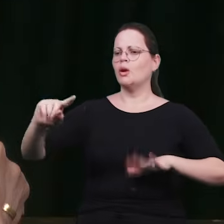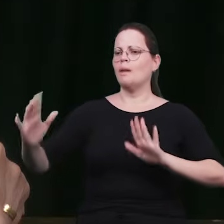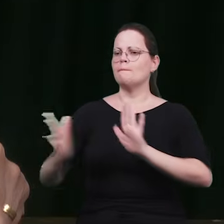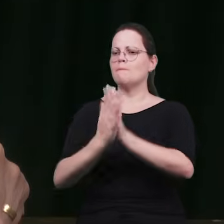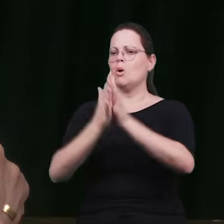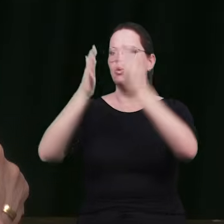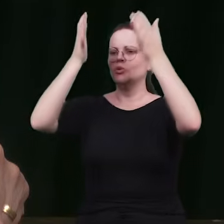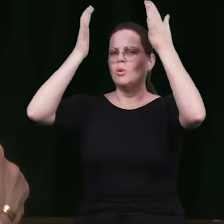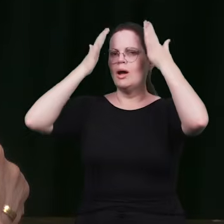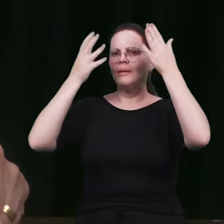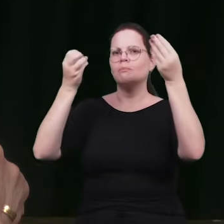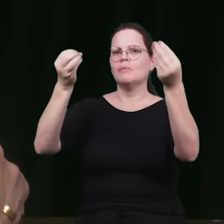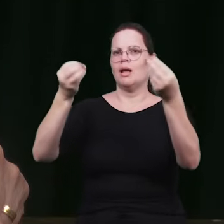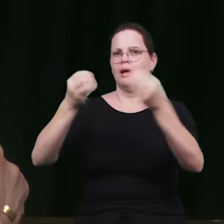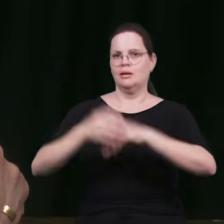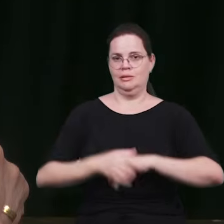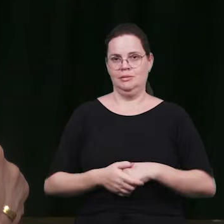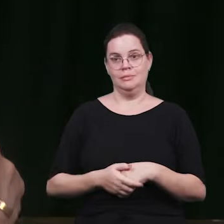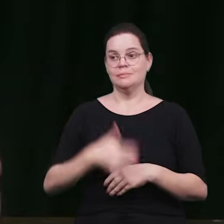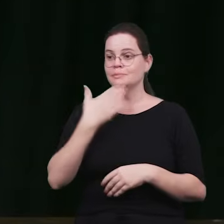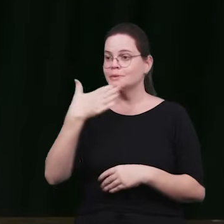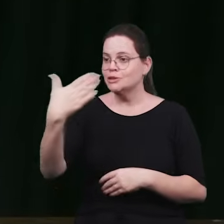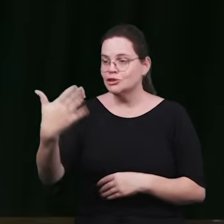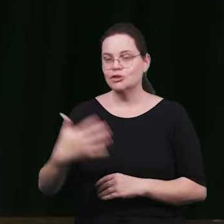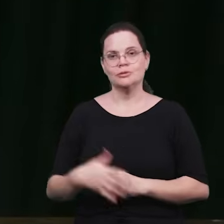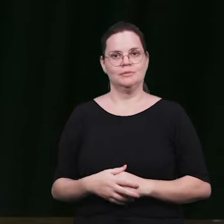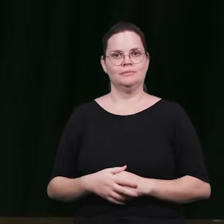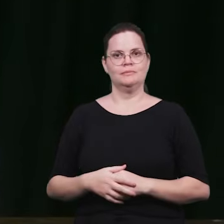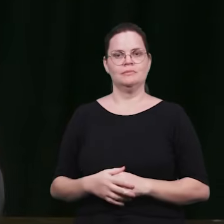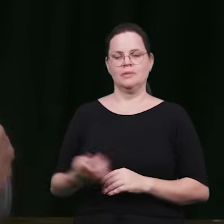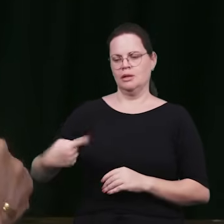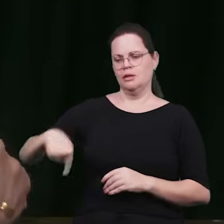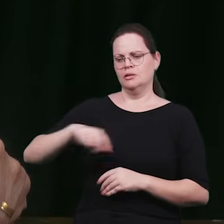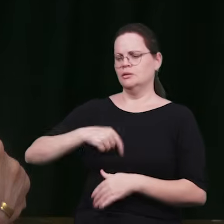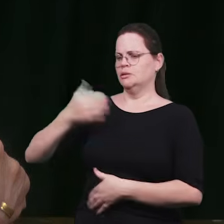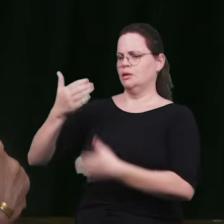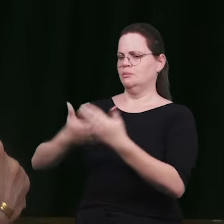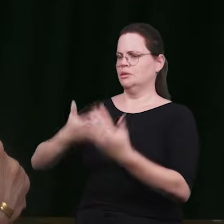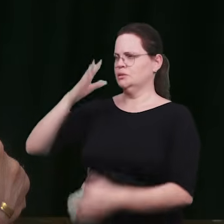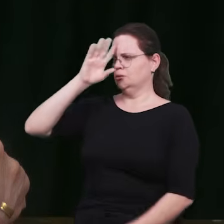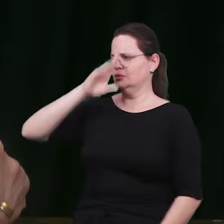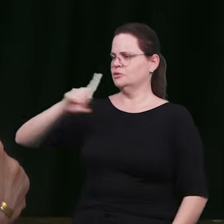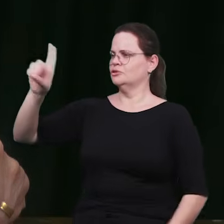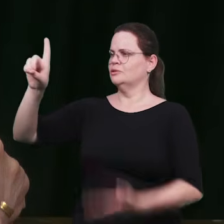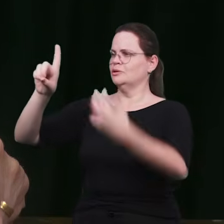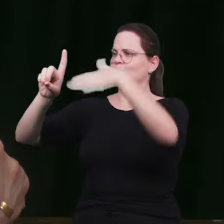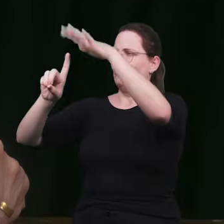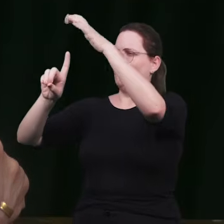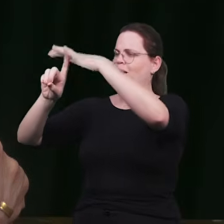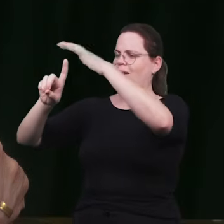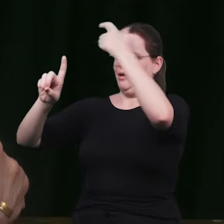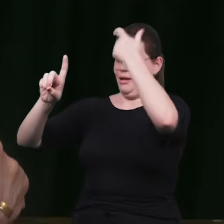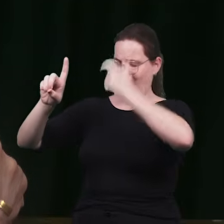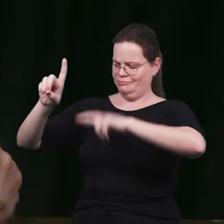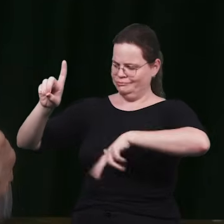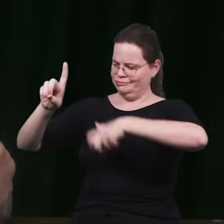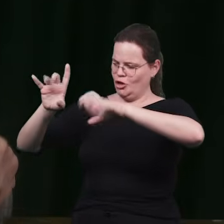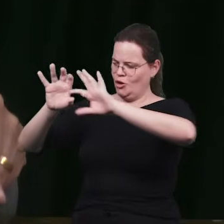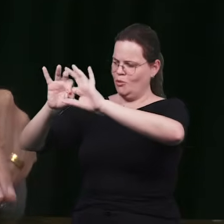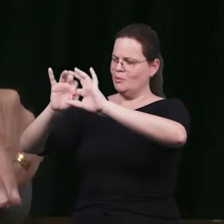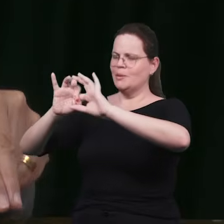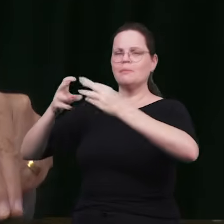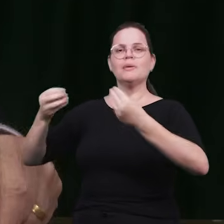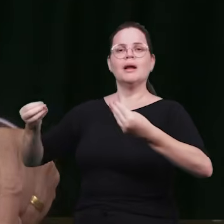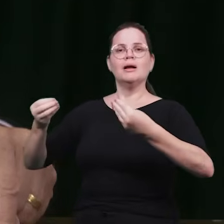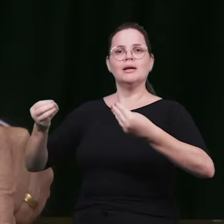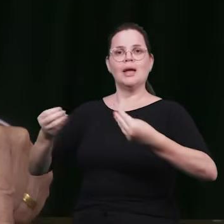Para fazer uma petição ao rei. Por que nós precisamos entrar na presença de Deus, do Pai, para